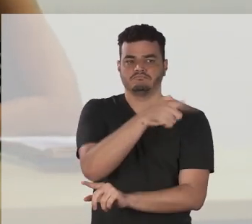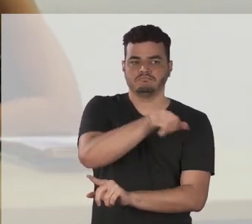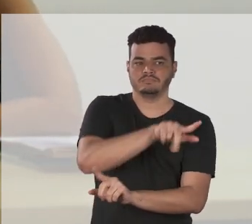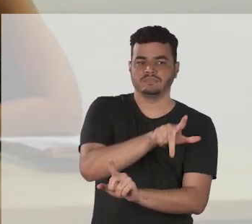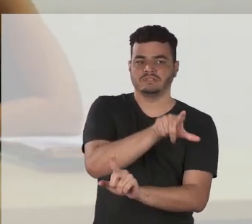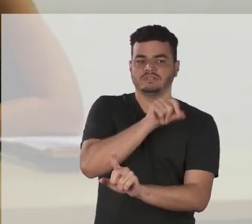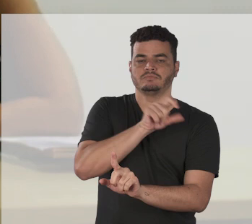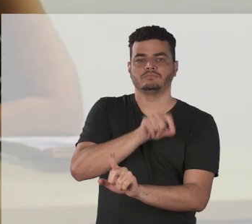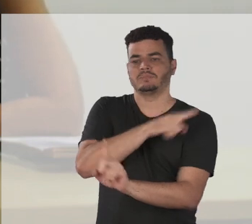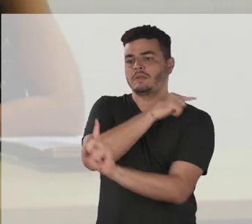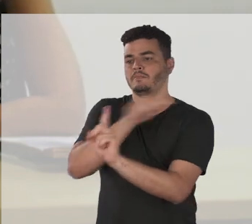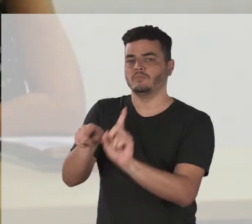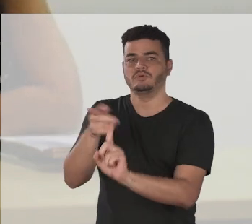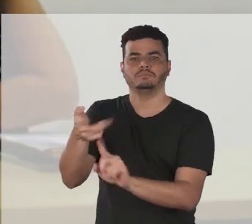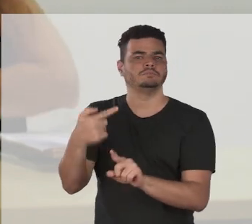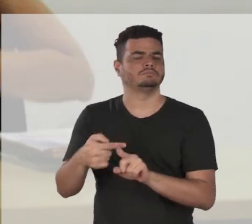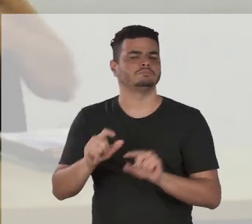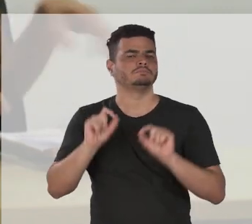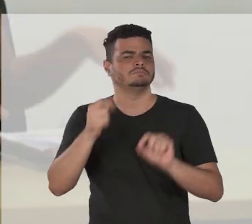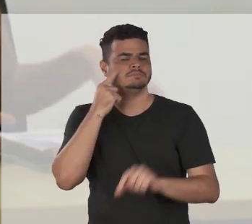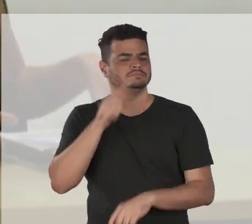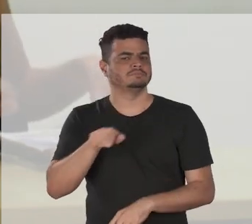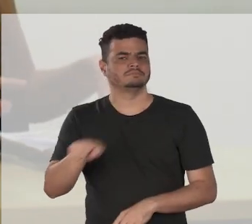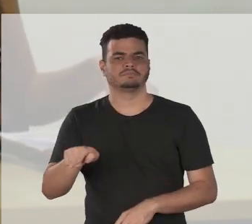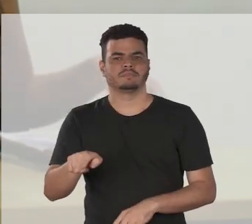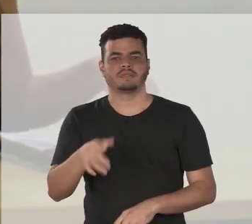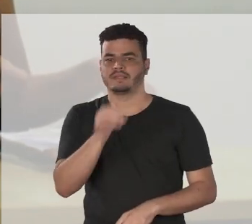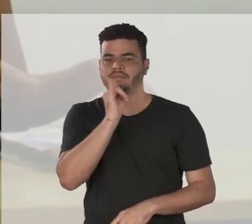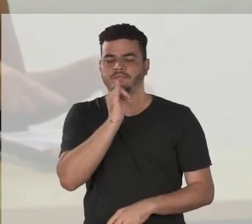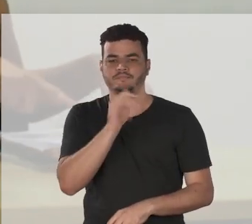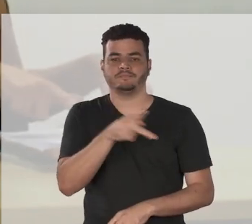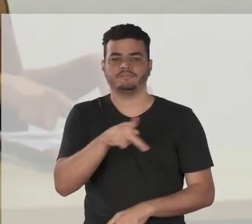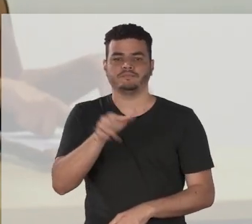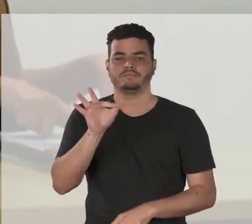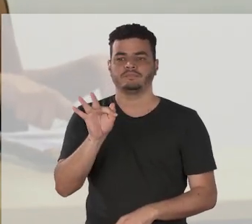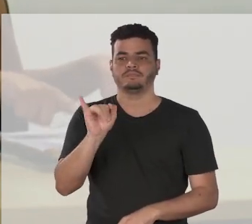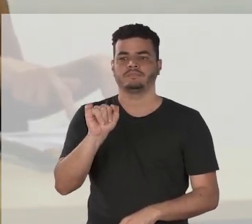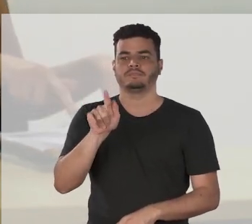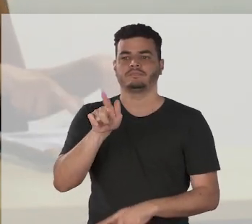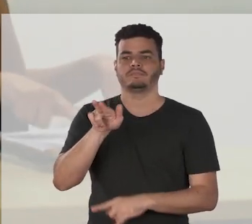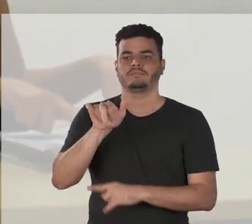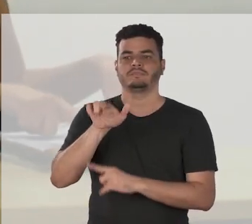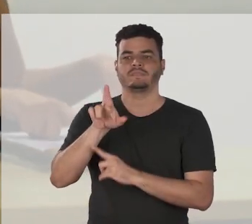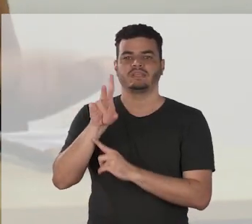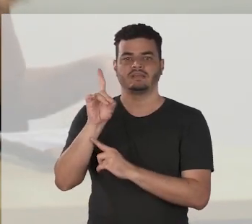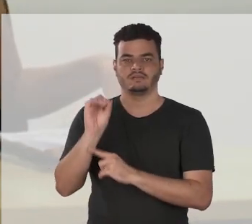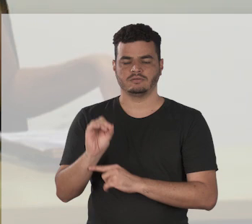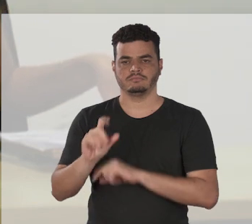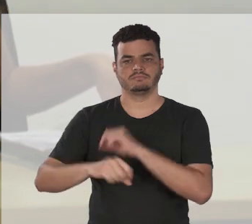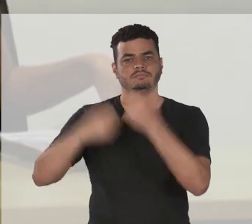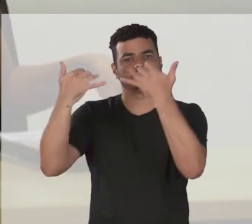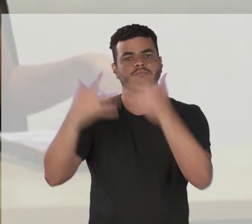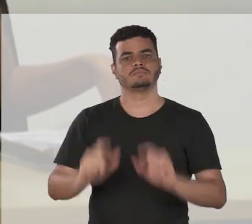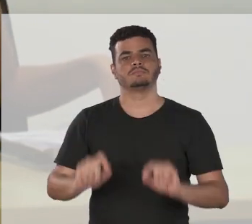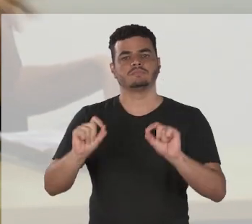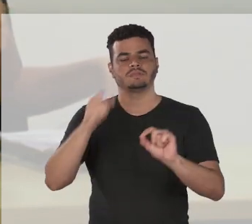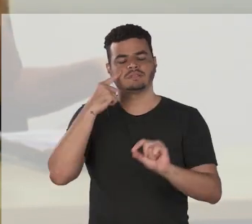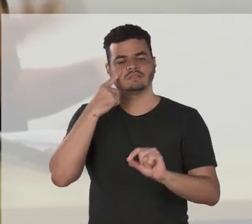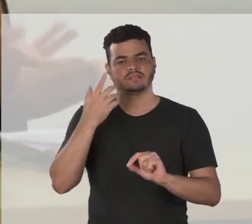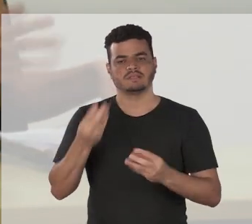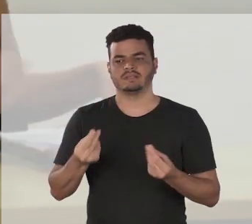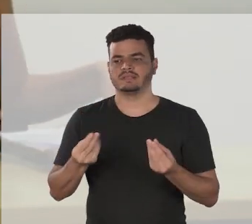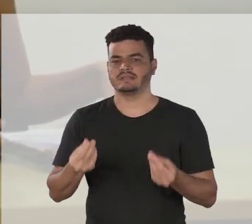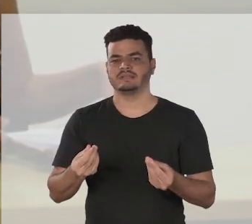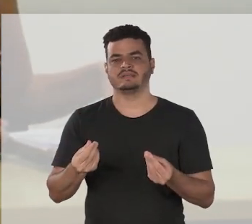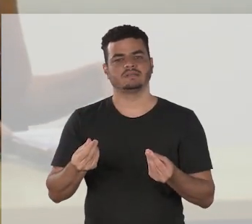se proíbem, sim. Então, justamente a professora Figueiredo falou sobre Robinson Crusoe, né?